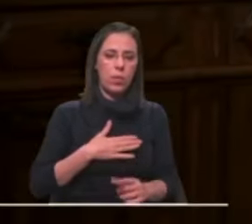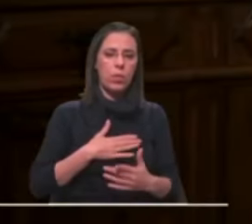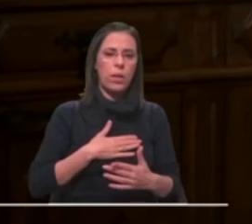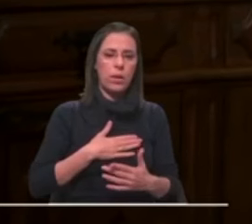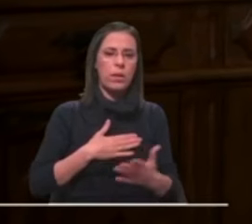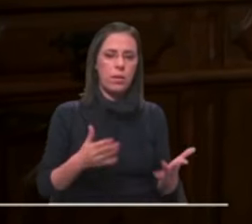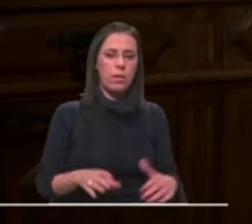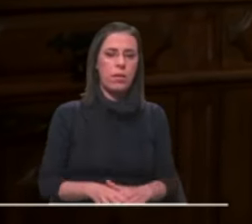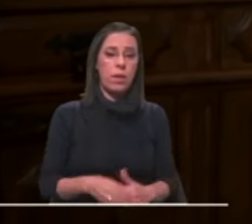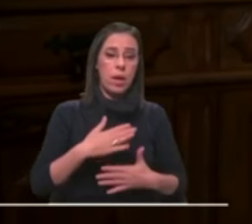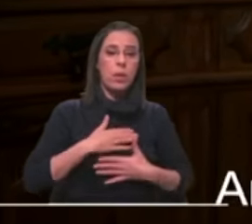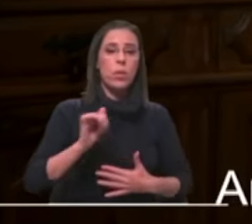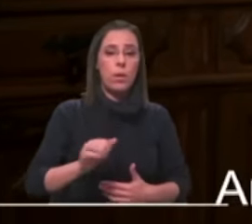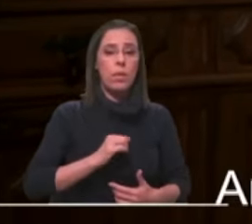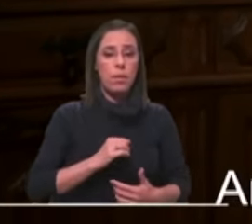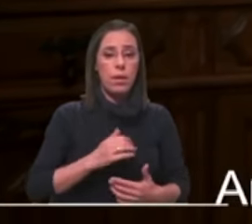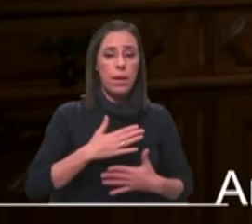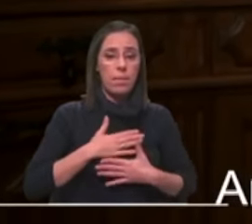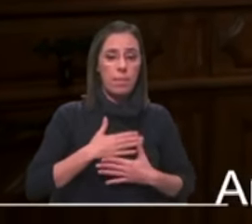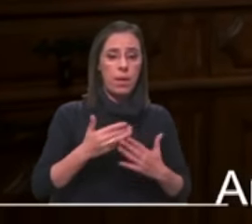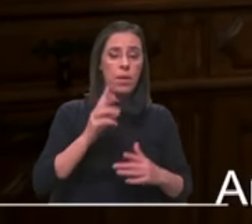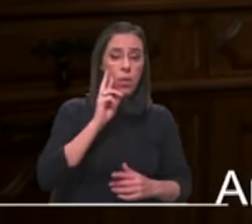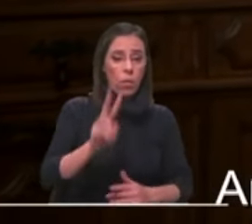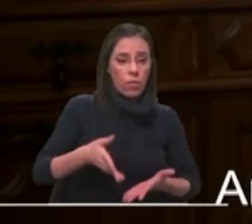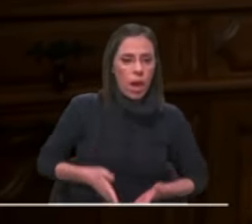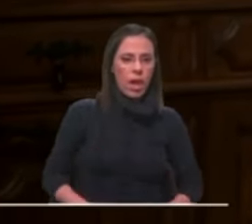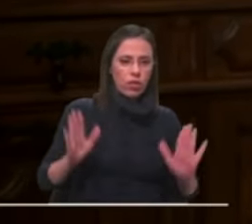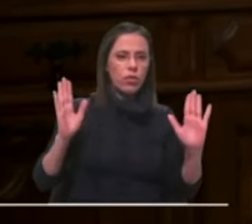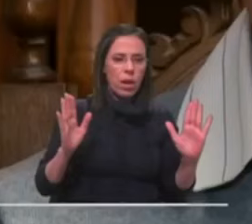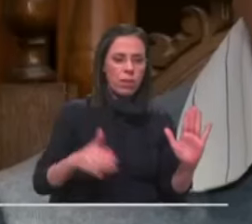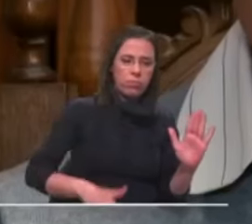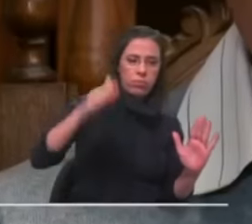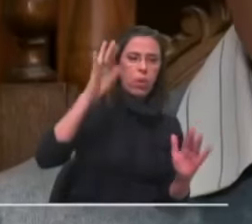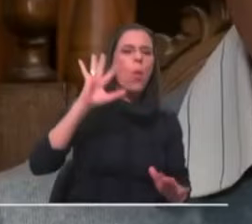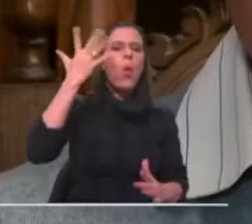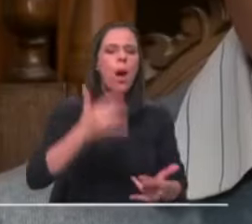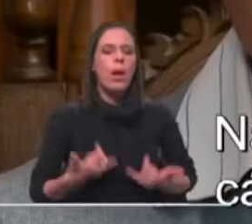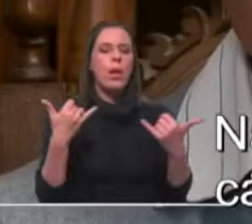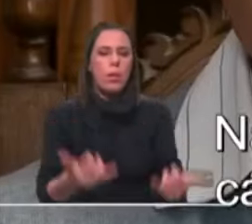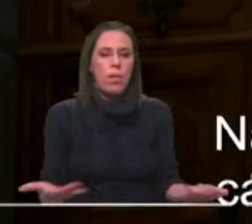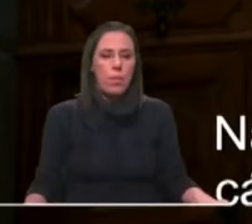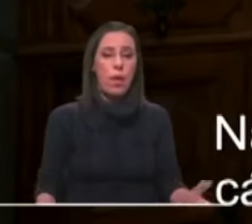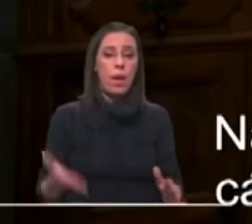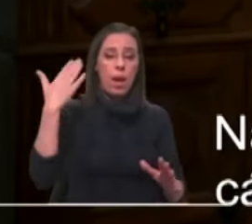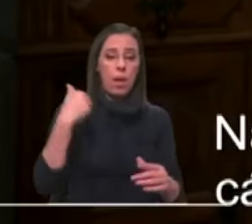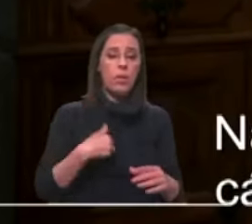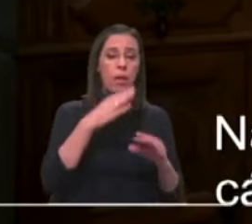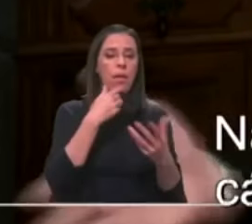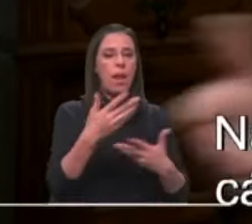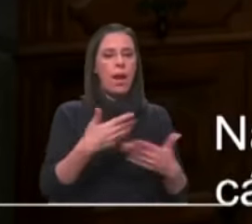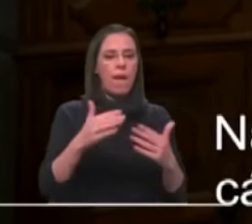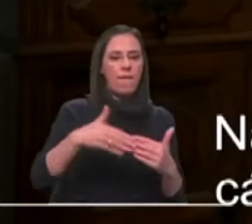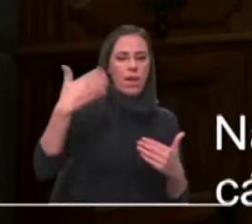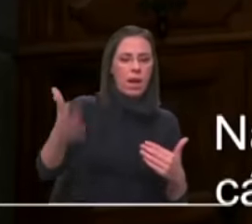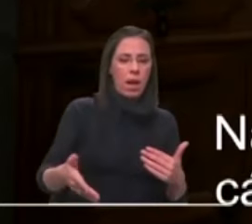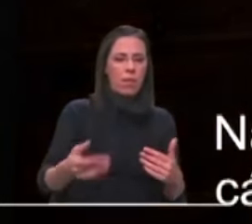sim. Sua amiga? Sim, amiga, mais que isso, assim, havia nascido. O que é que aconteceu depois? Na altura que eu estava a conversar com